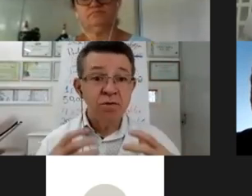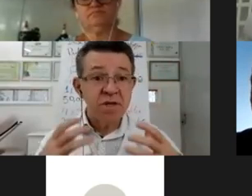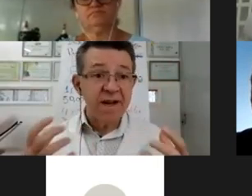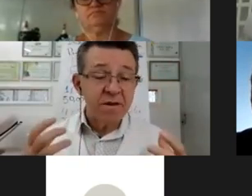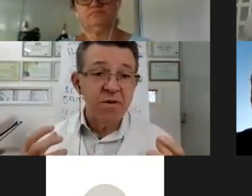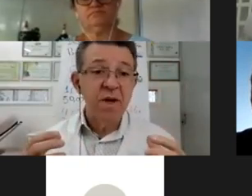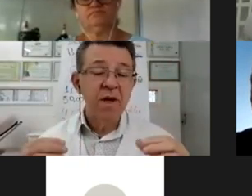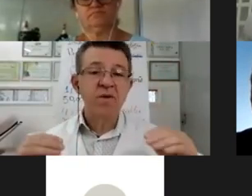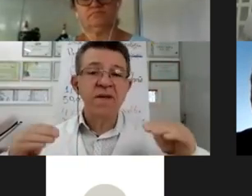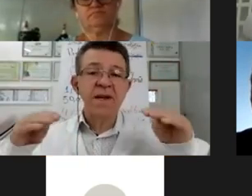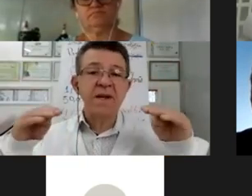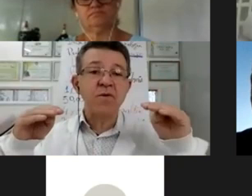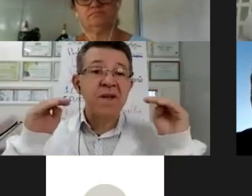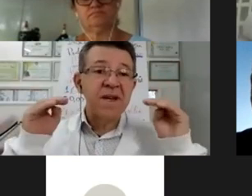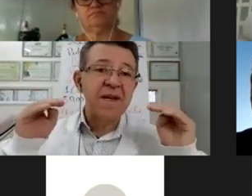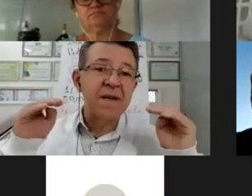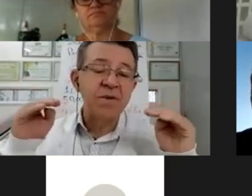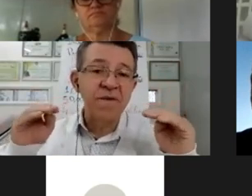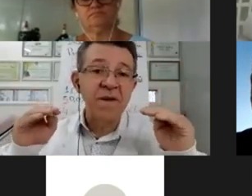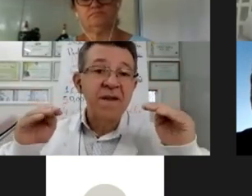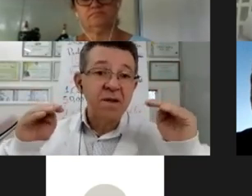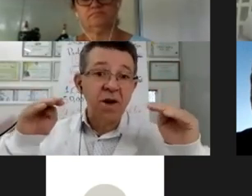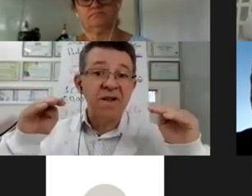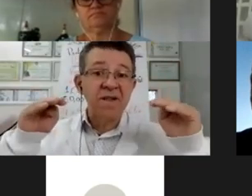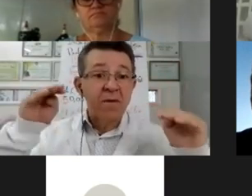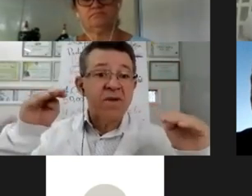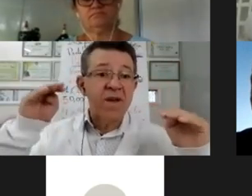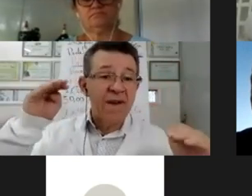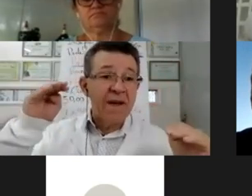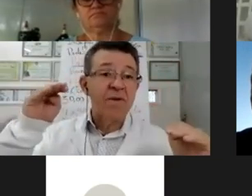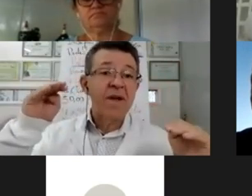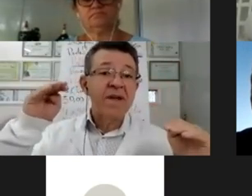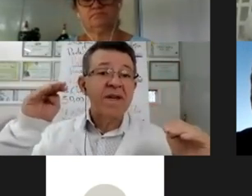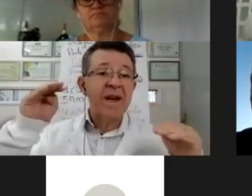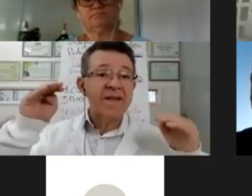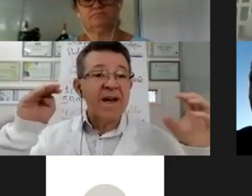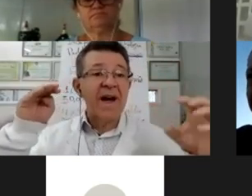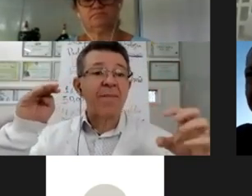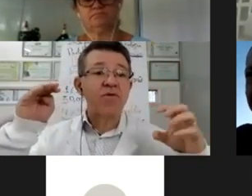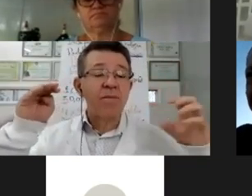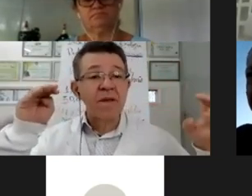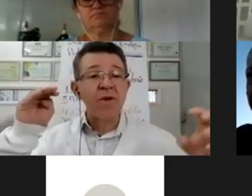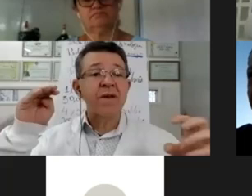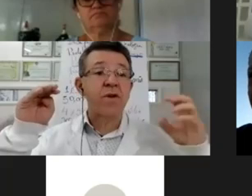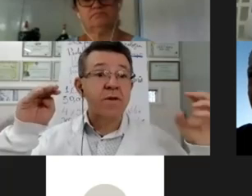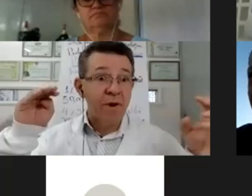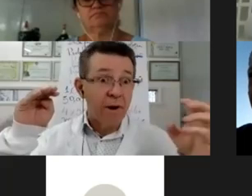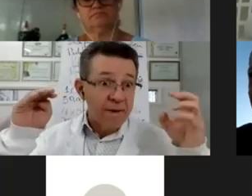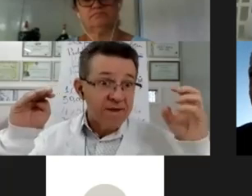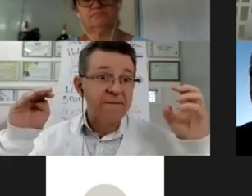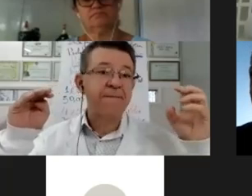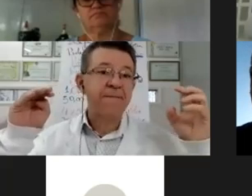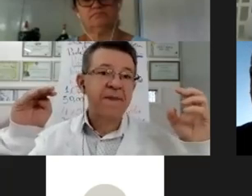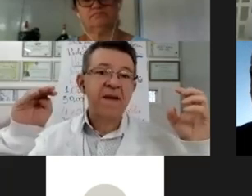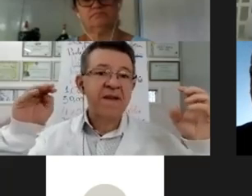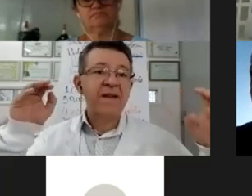rebelam de um tanto, o desequilíbrio se torna tão severo que elas acabam tomando ações